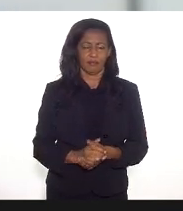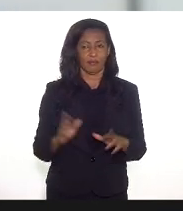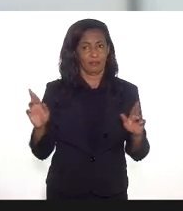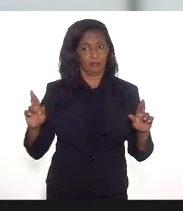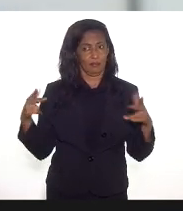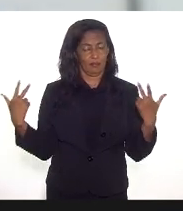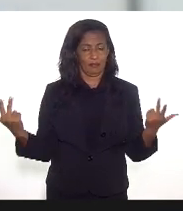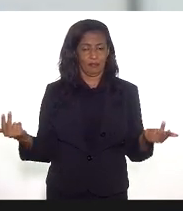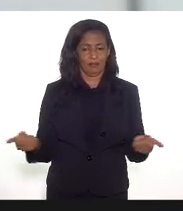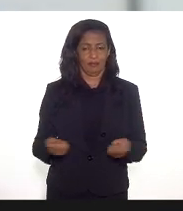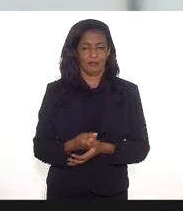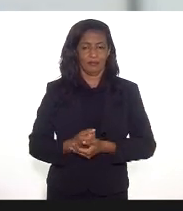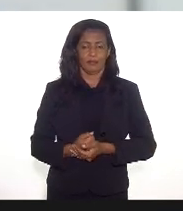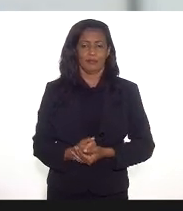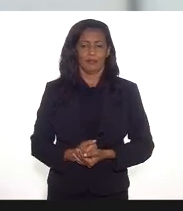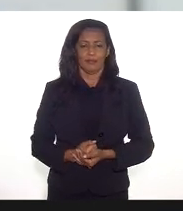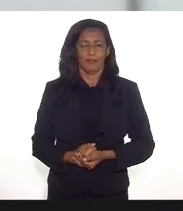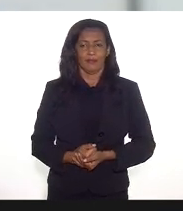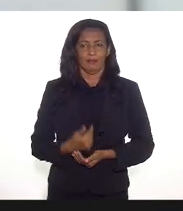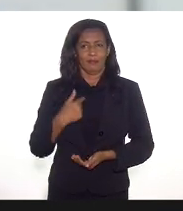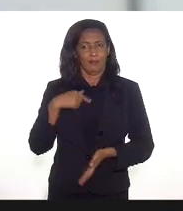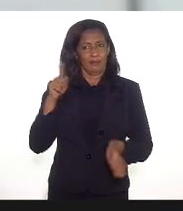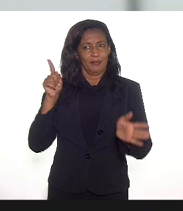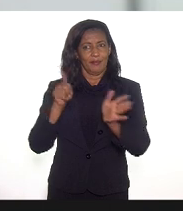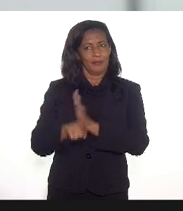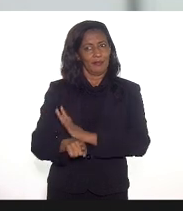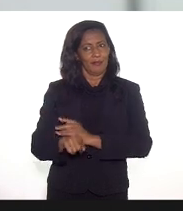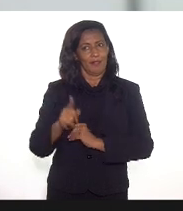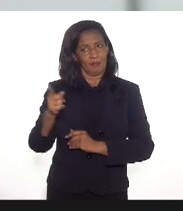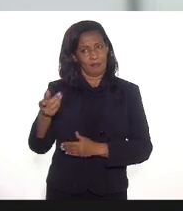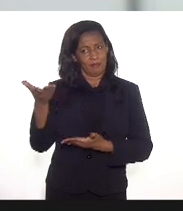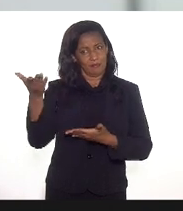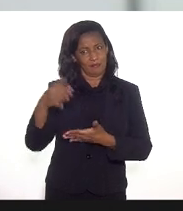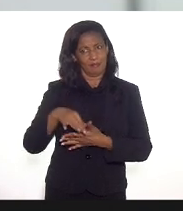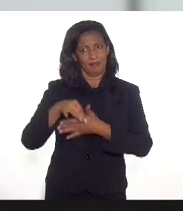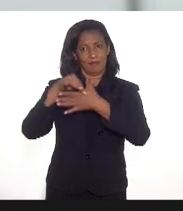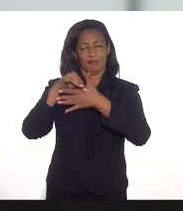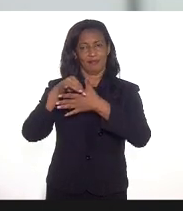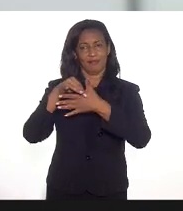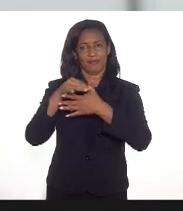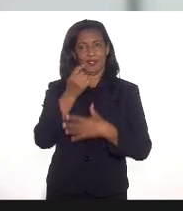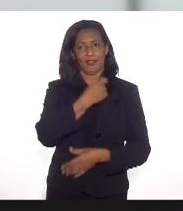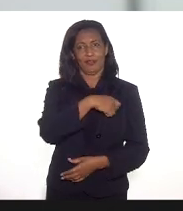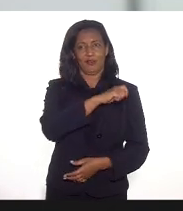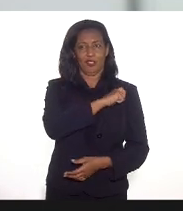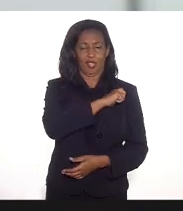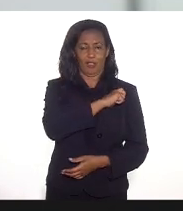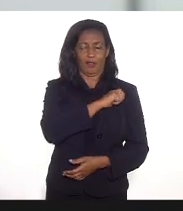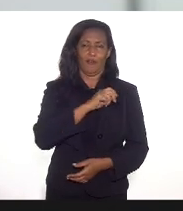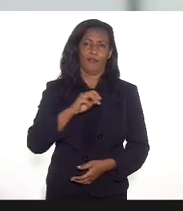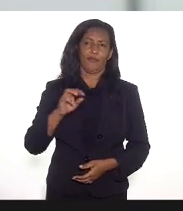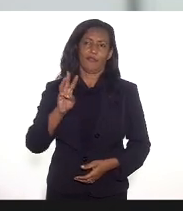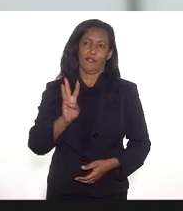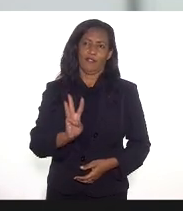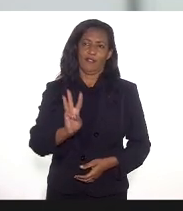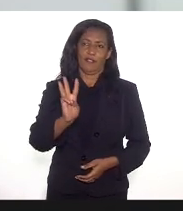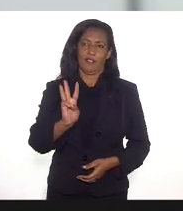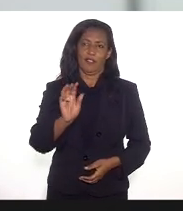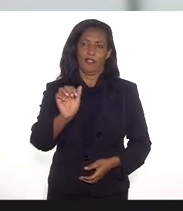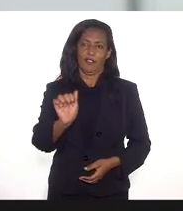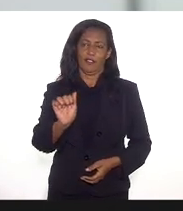Bom, eu queria perguntar ao nosso representante da assessoria fiscal, o Aldir, que